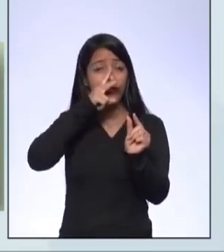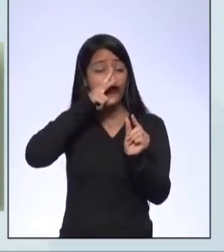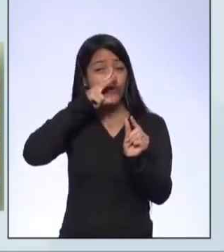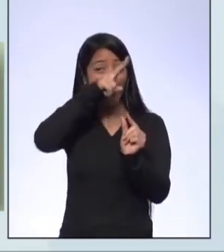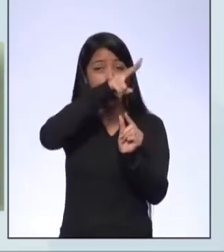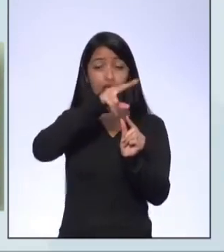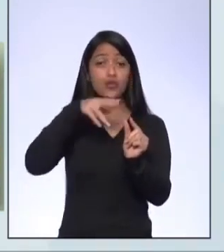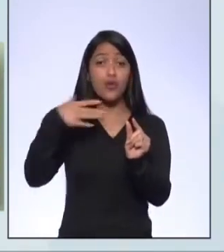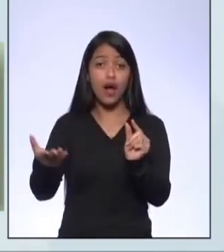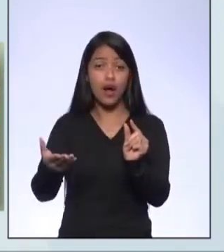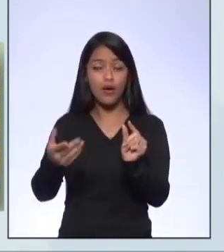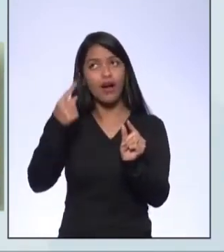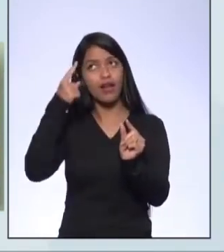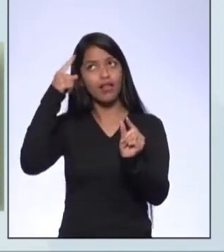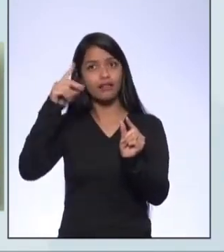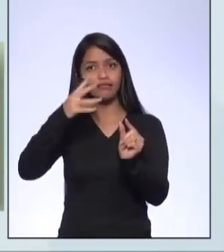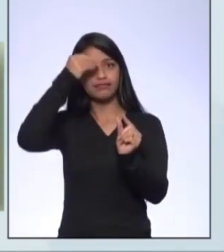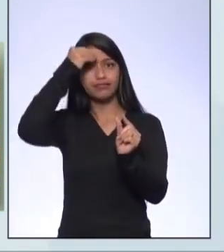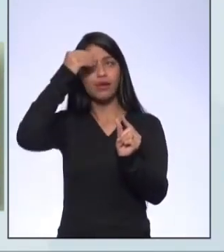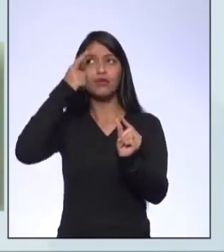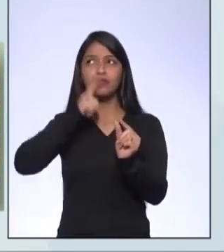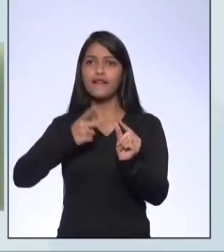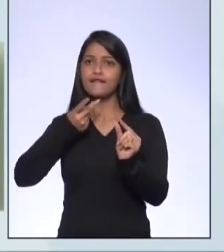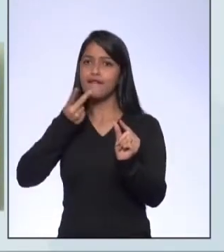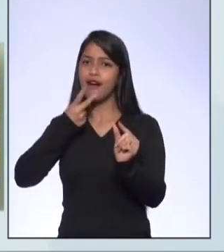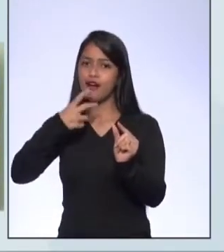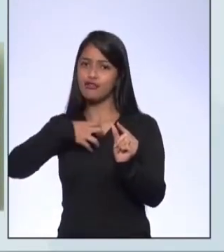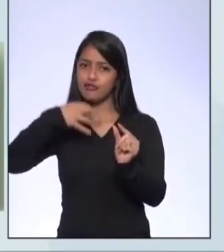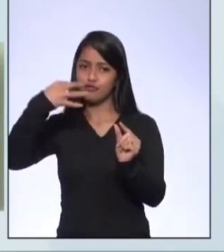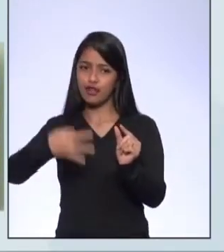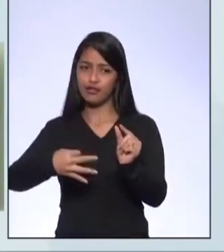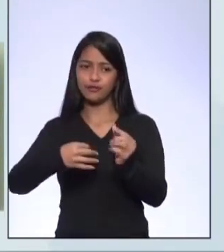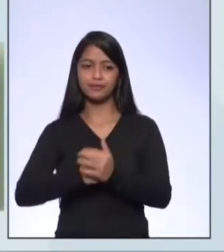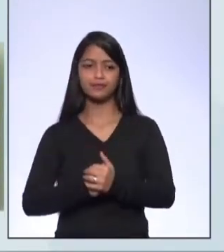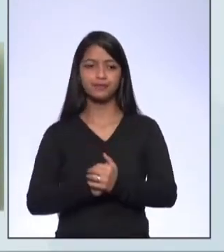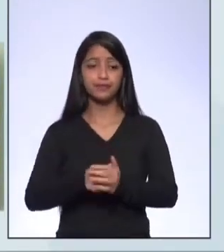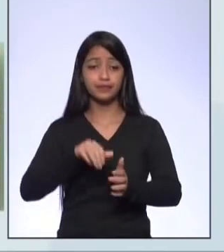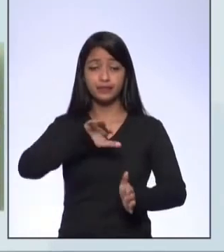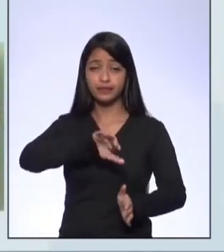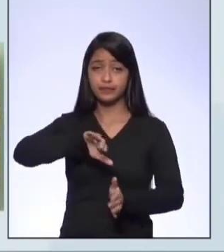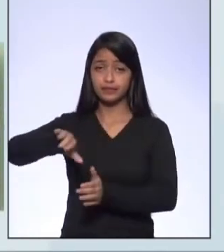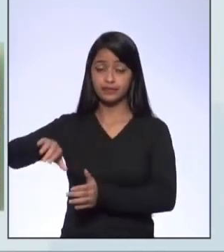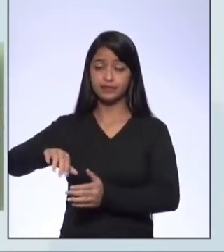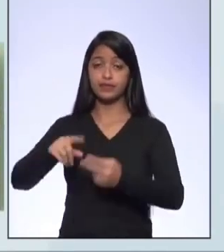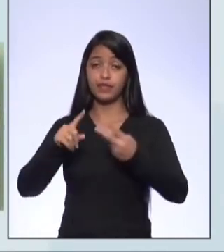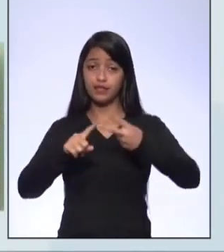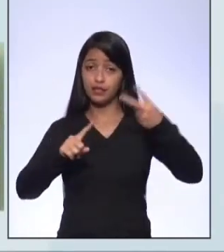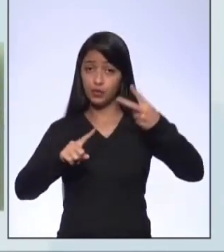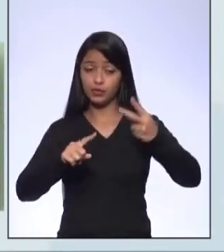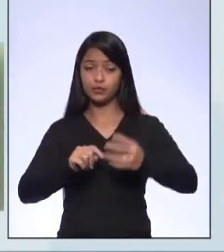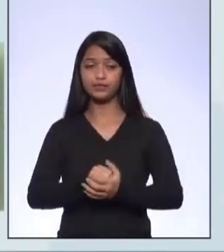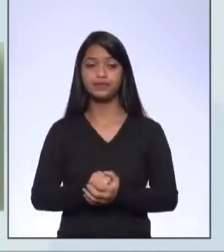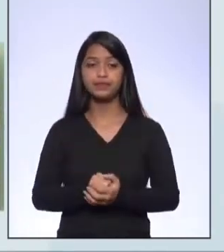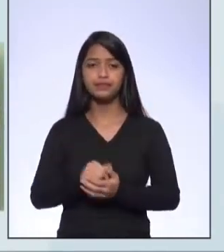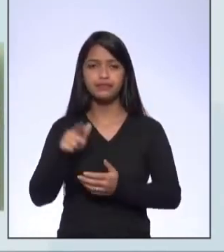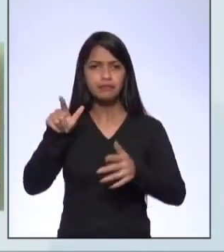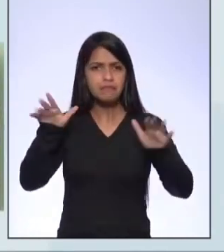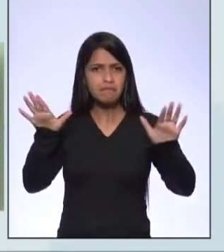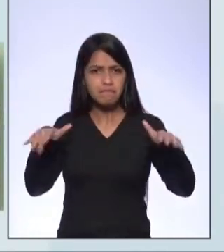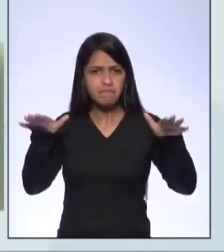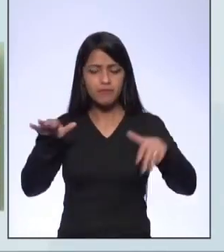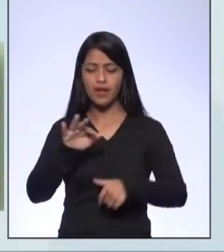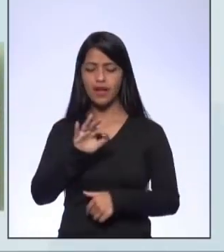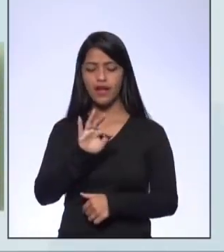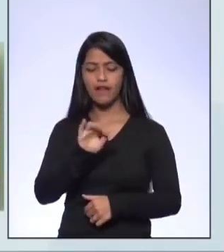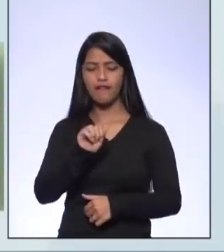possibilidade. Então, tem ela, gold is valuable, depois tinha the peregrine falcon is fast. O falcão é rápido. Isso,